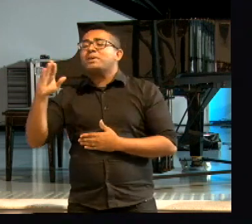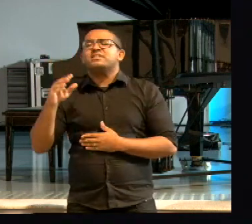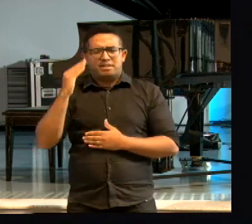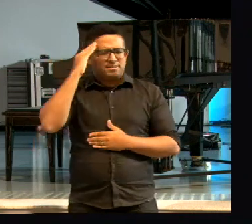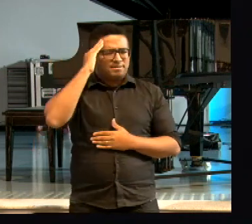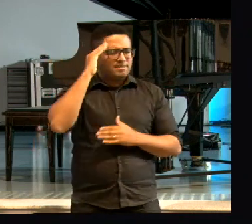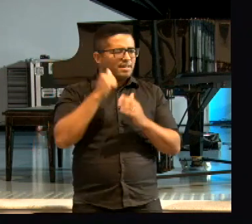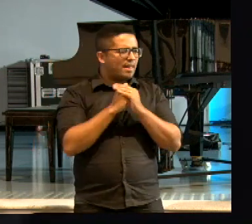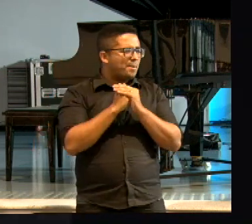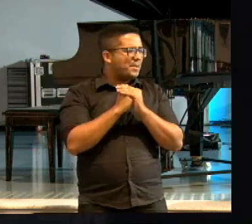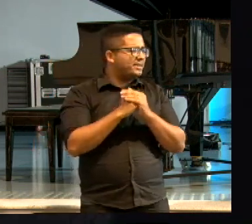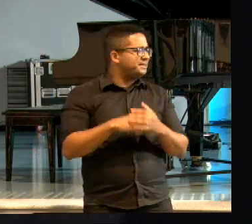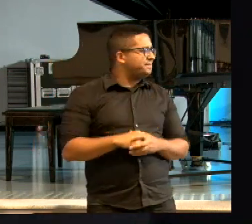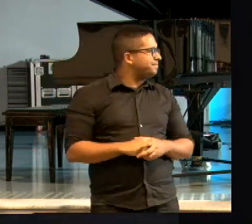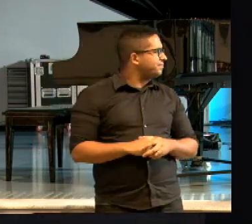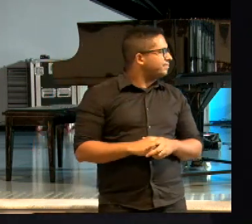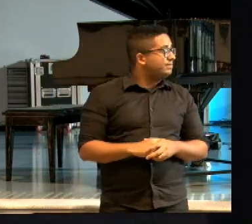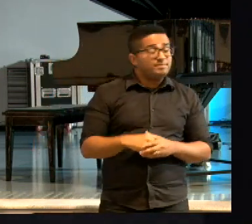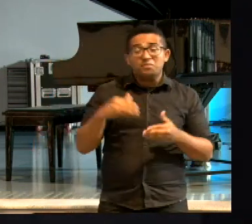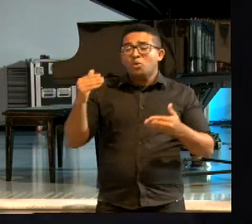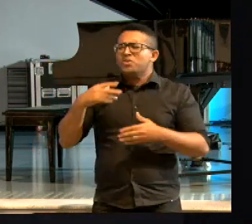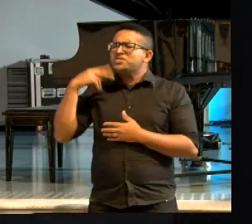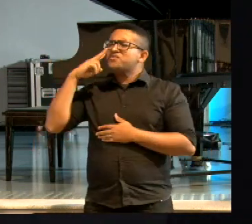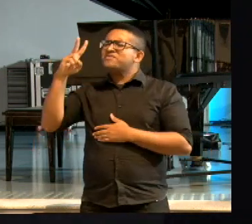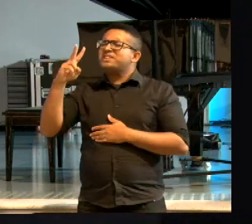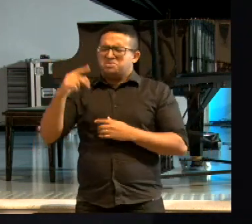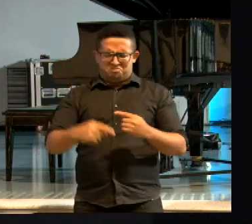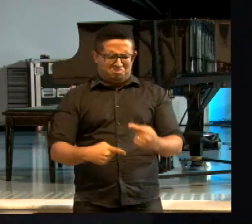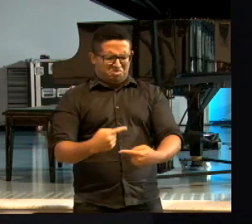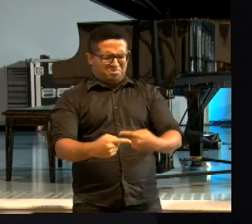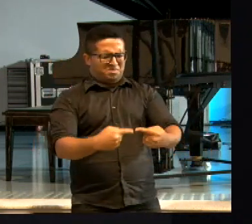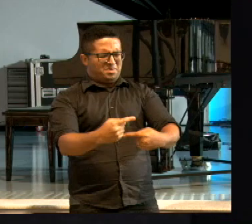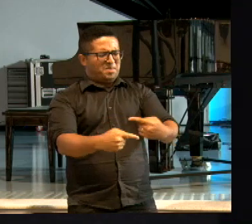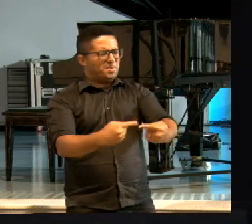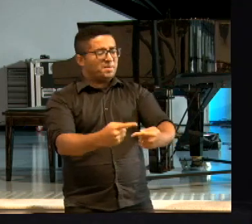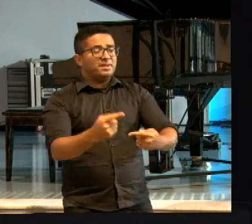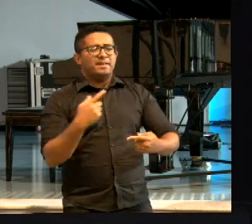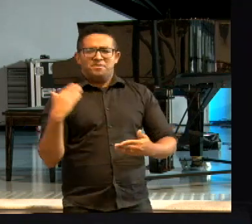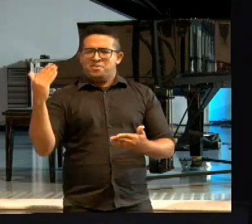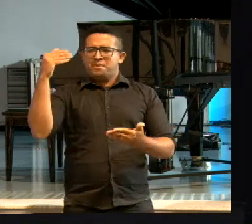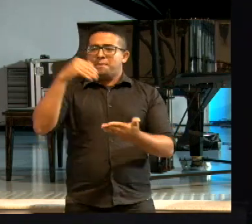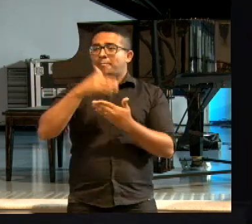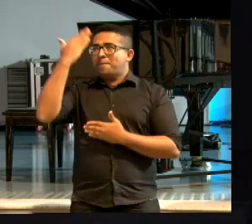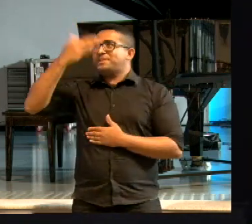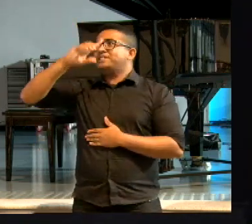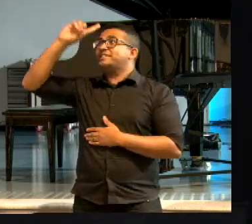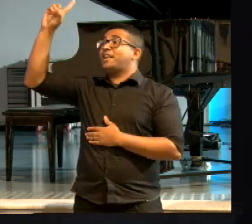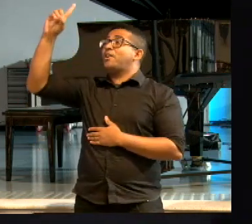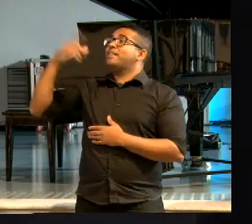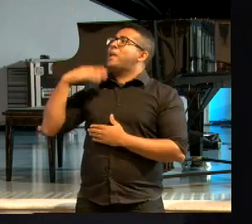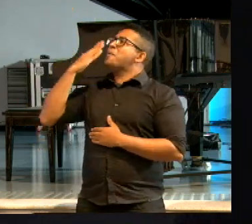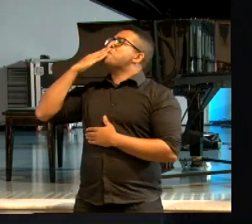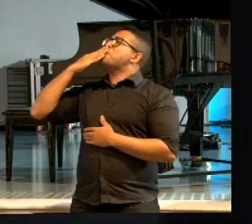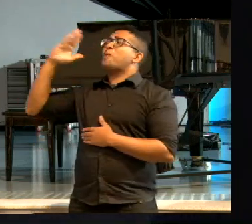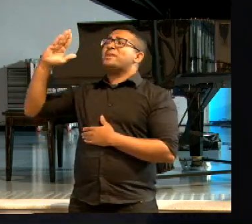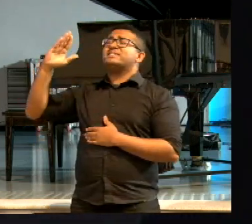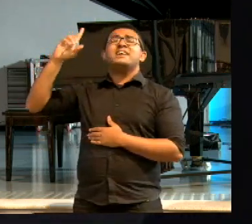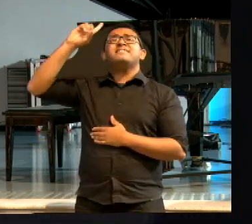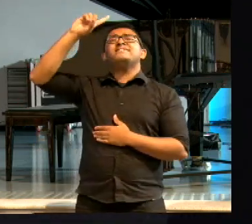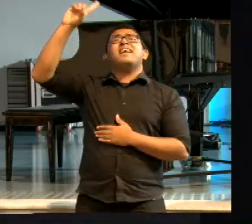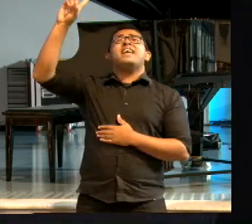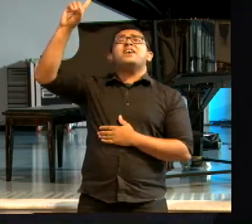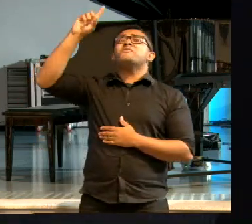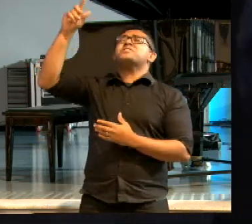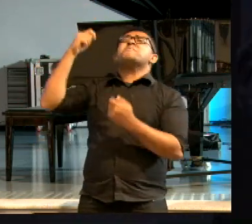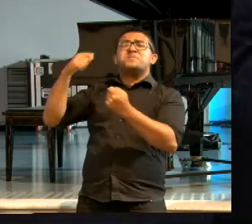diga amém. Mas hoje eu olho para uma geração que se coloca diante de Deus, e quando está diante de uma promessa, diz: o Senhor